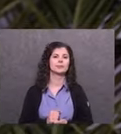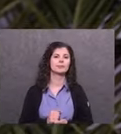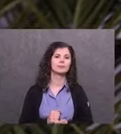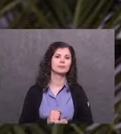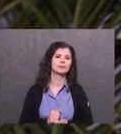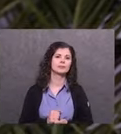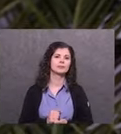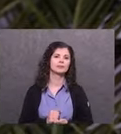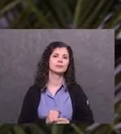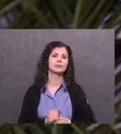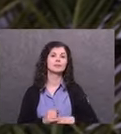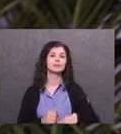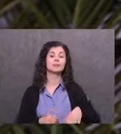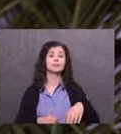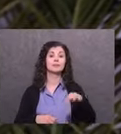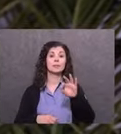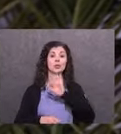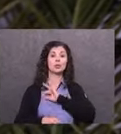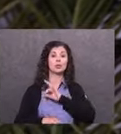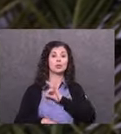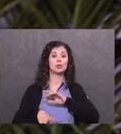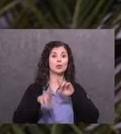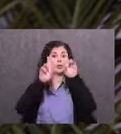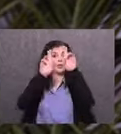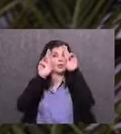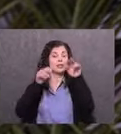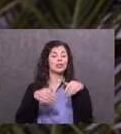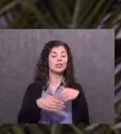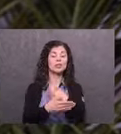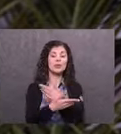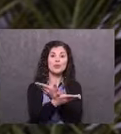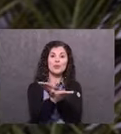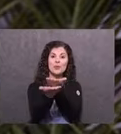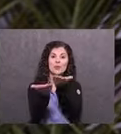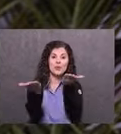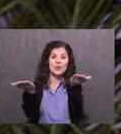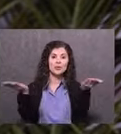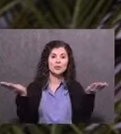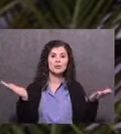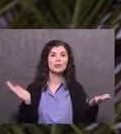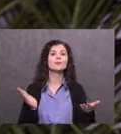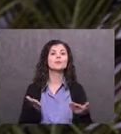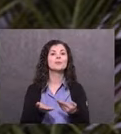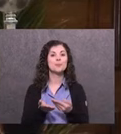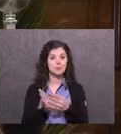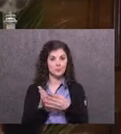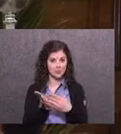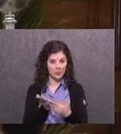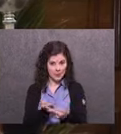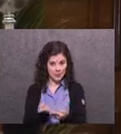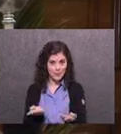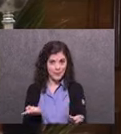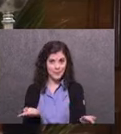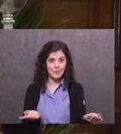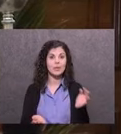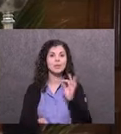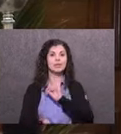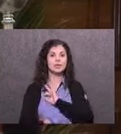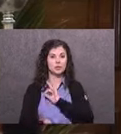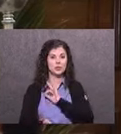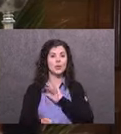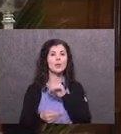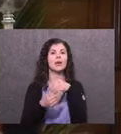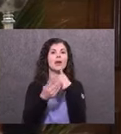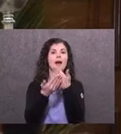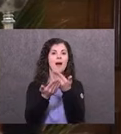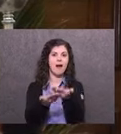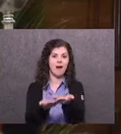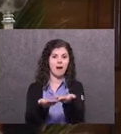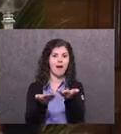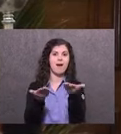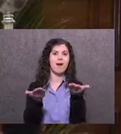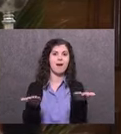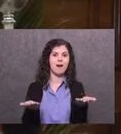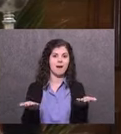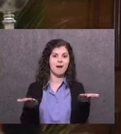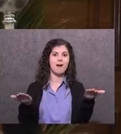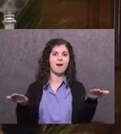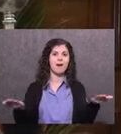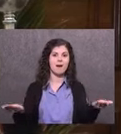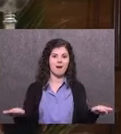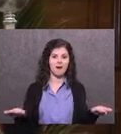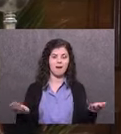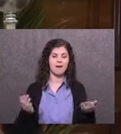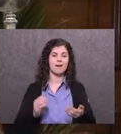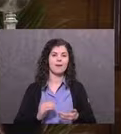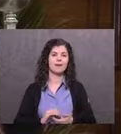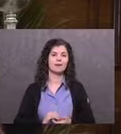O Senhor esteja convosco. Ele está no meio de